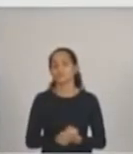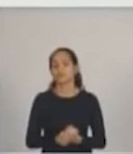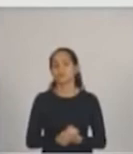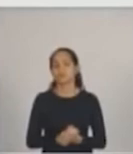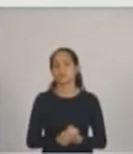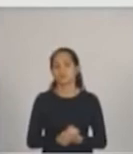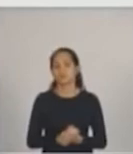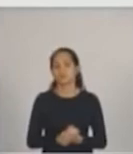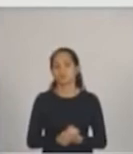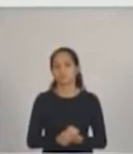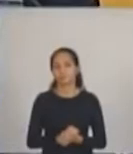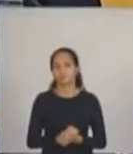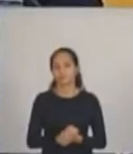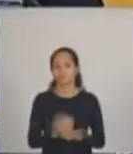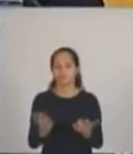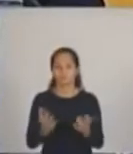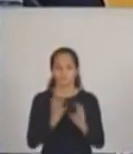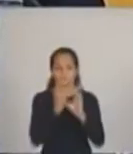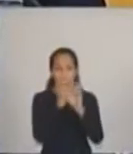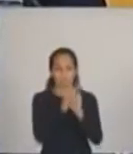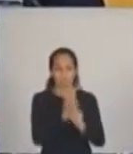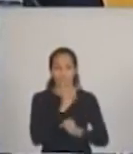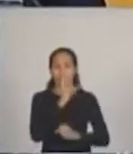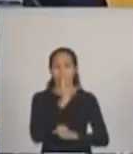Eu vou proclamar então o resultado.